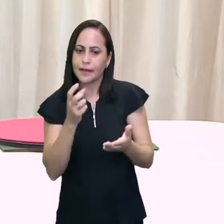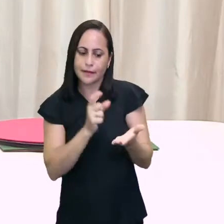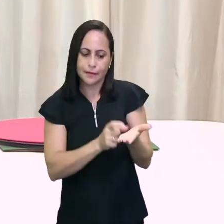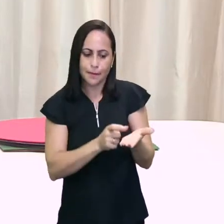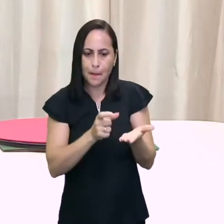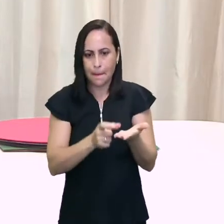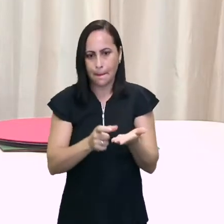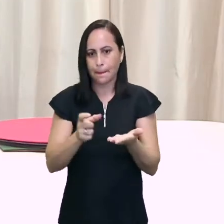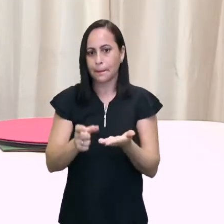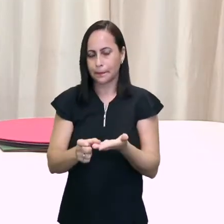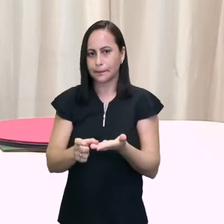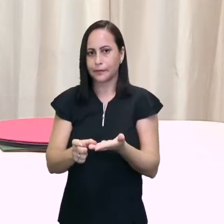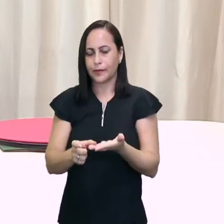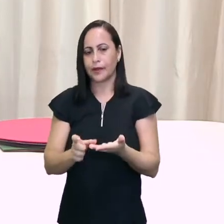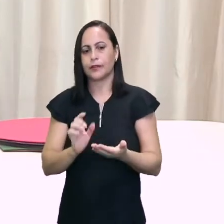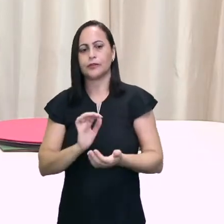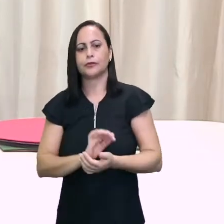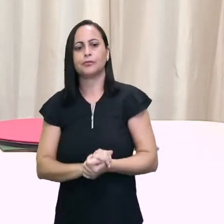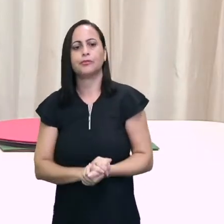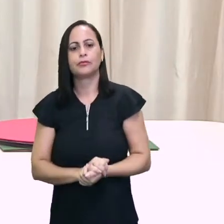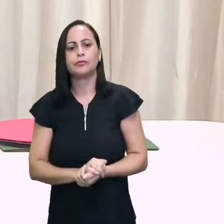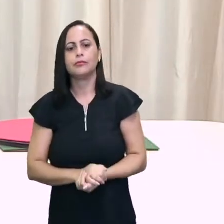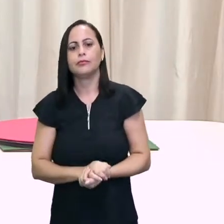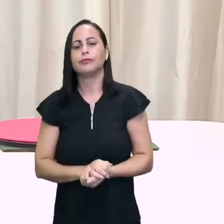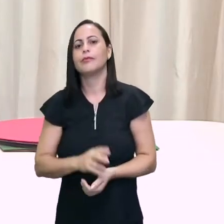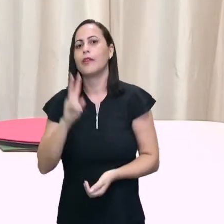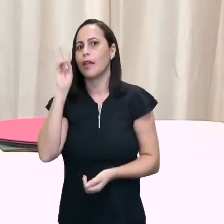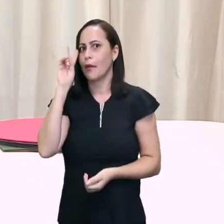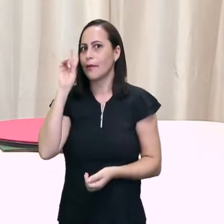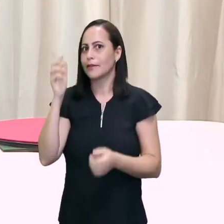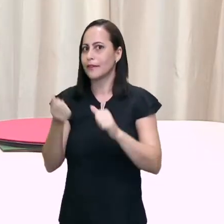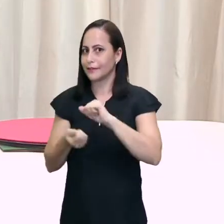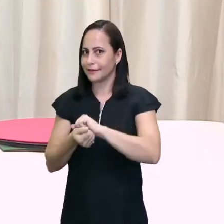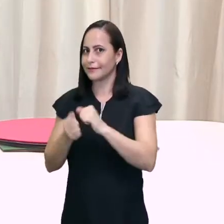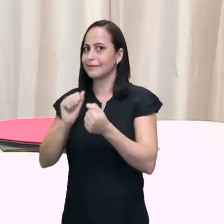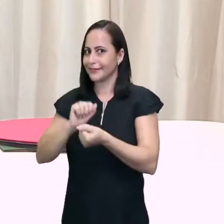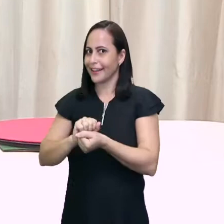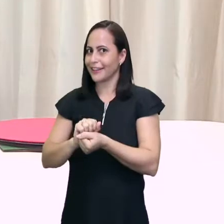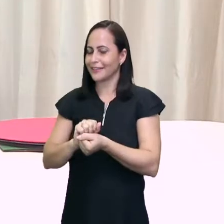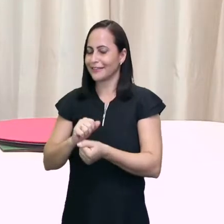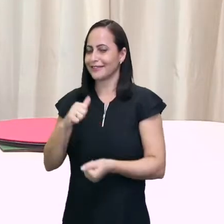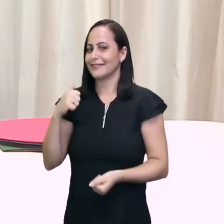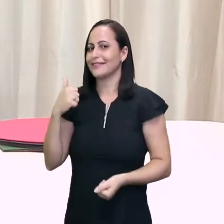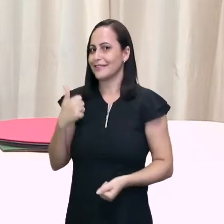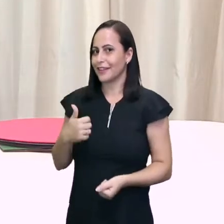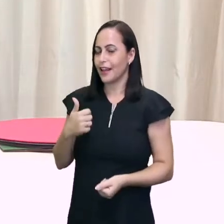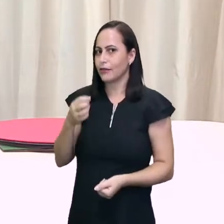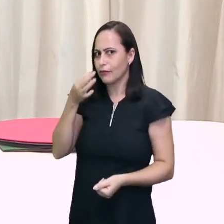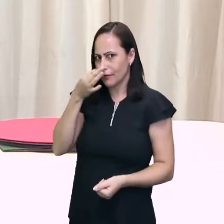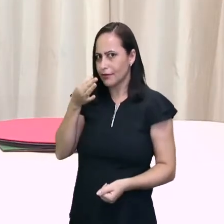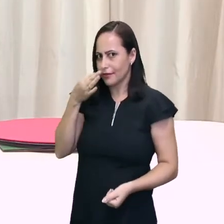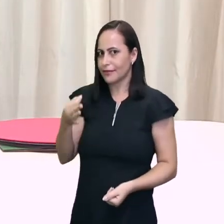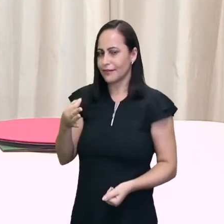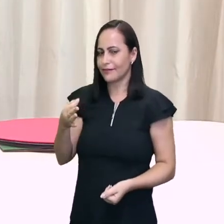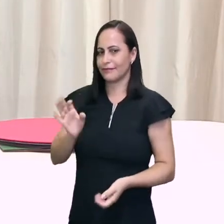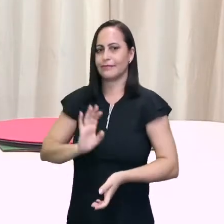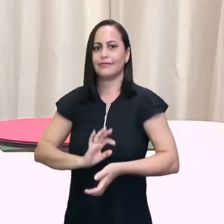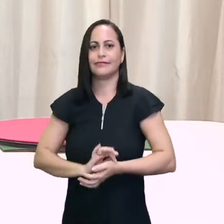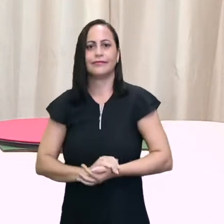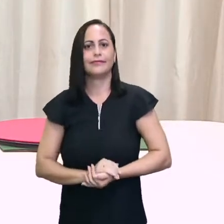é Gabriel Diniz. É uma história adaptada, ok, crianças? Prestem bastante atenção.